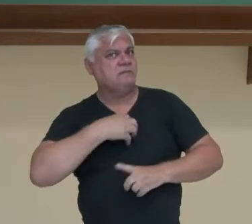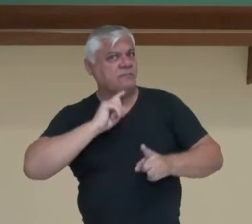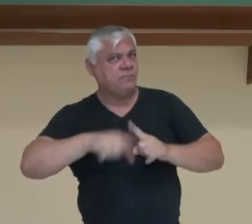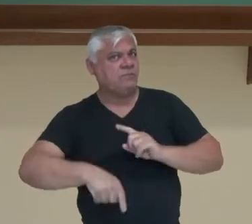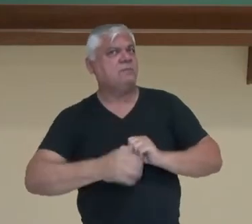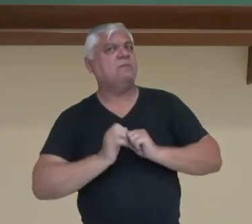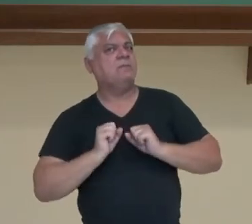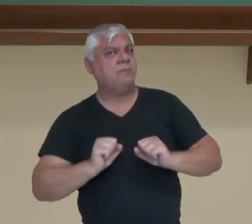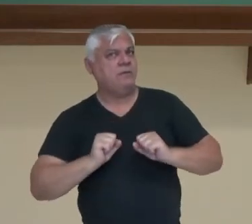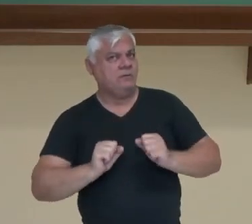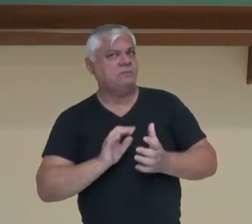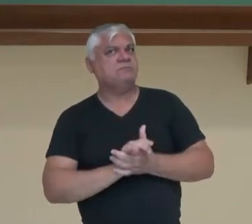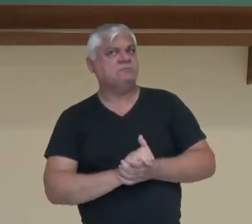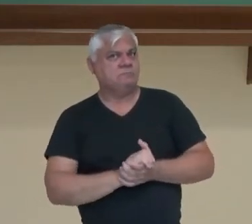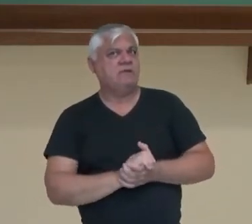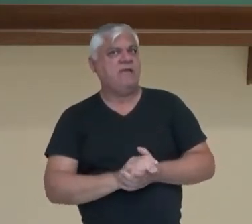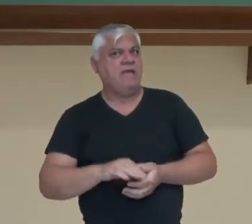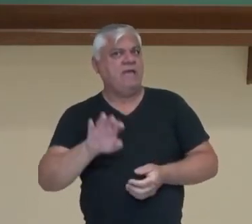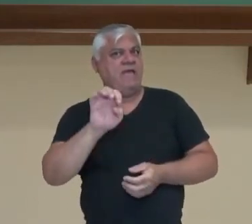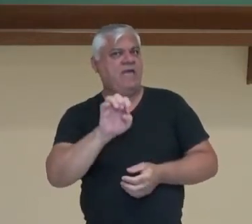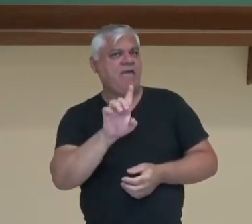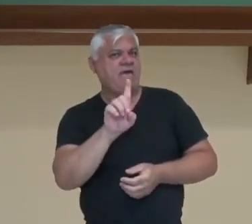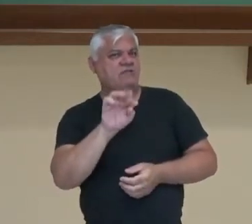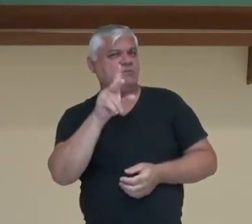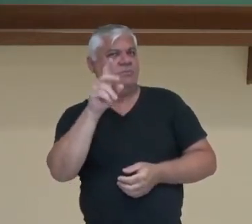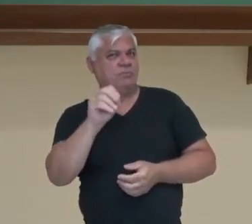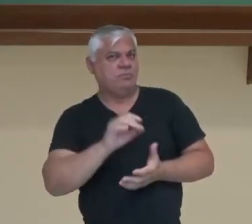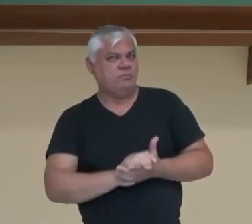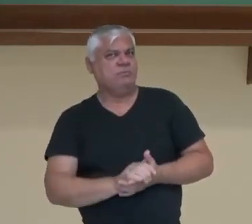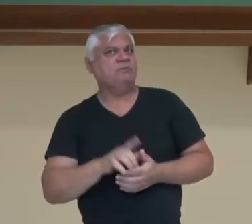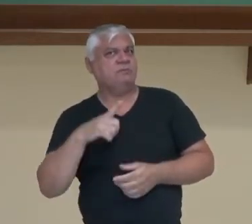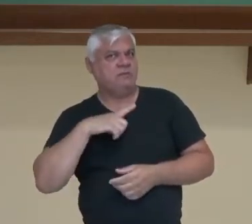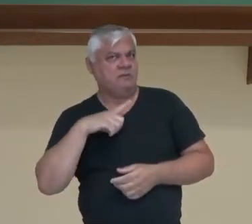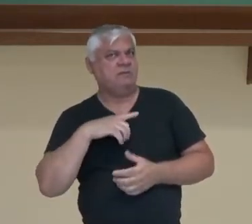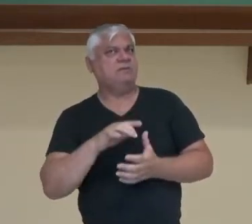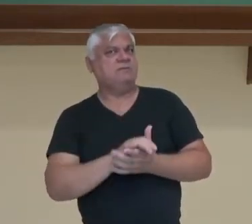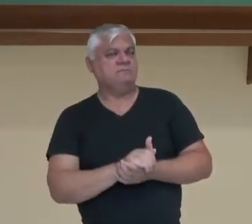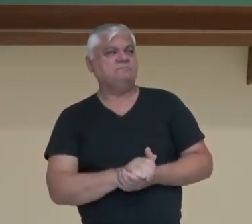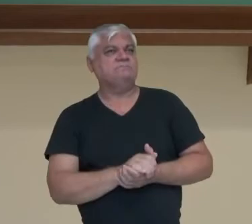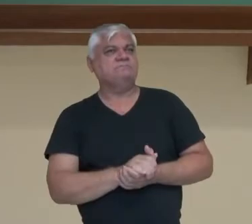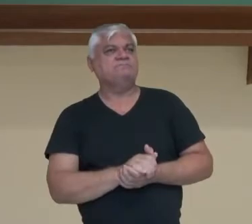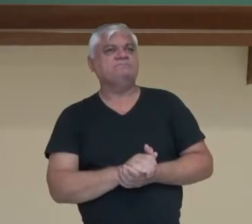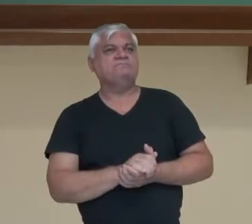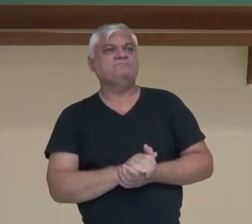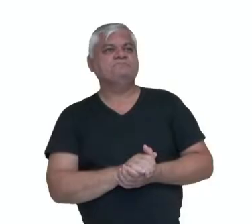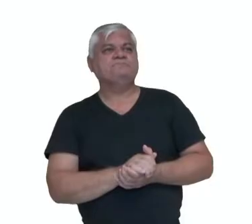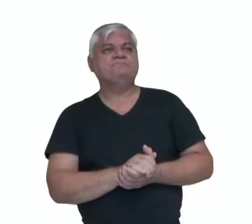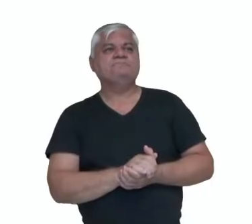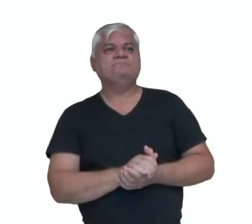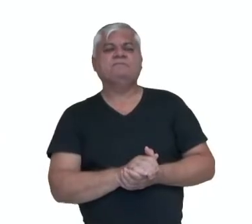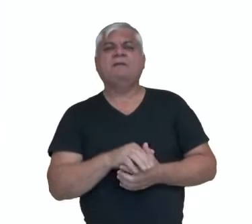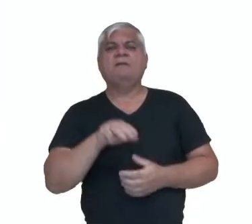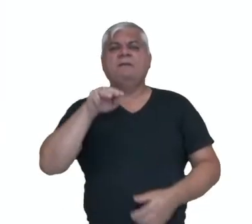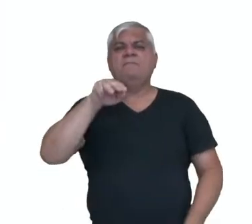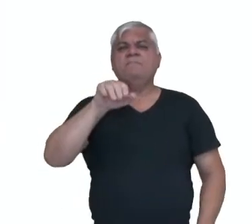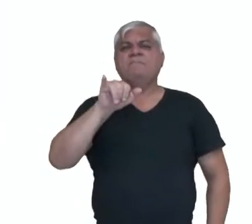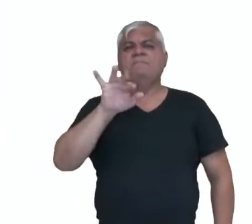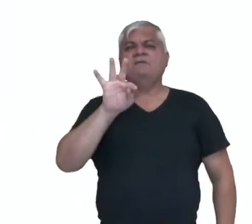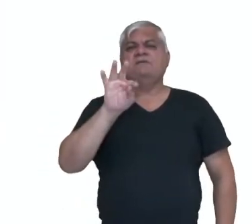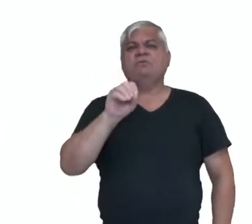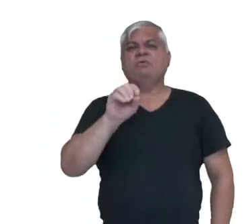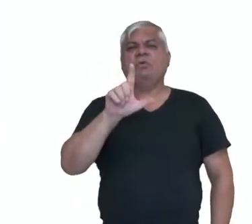falar isso pro Édipo e o seu complexo, certo? Você sabe o que significa a